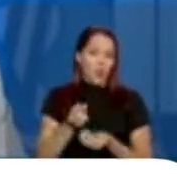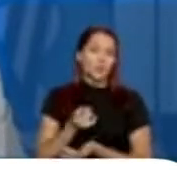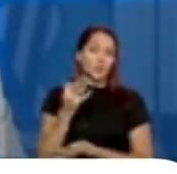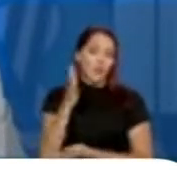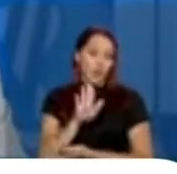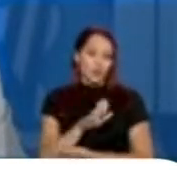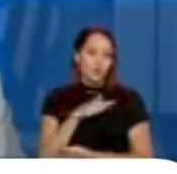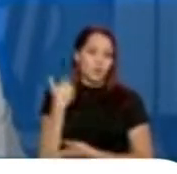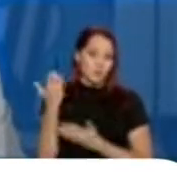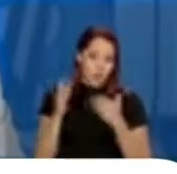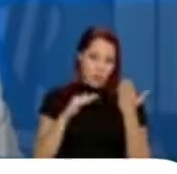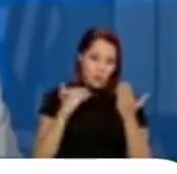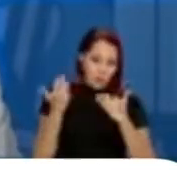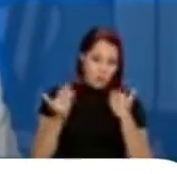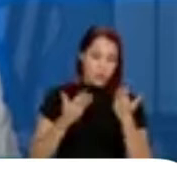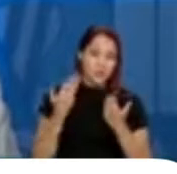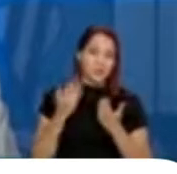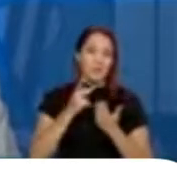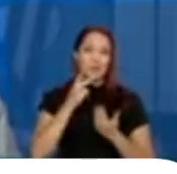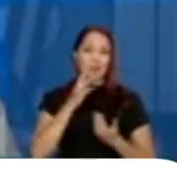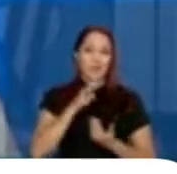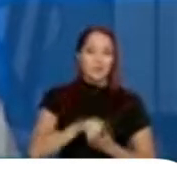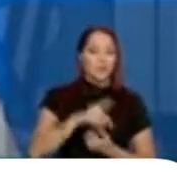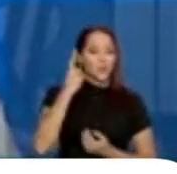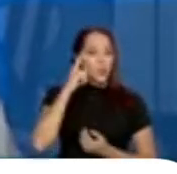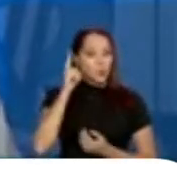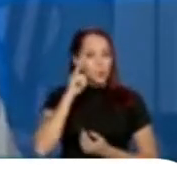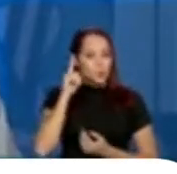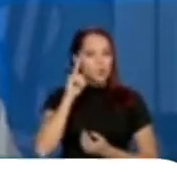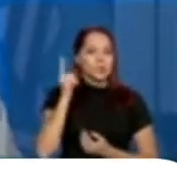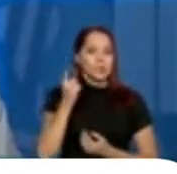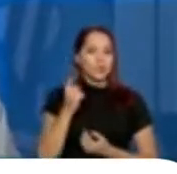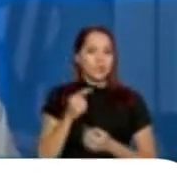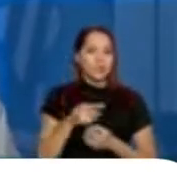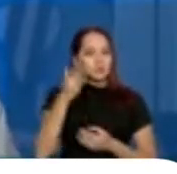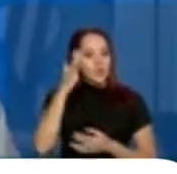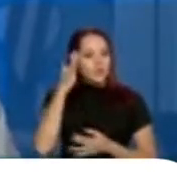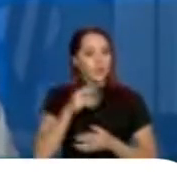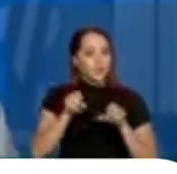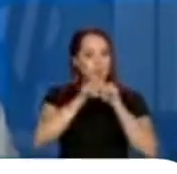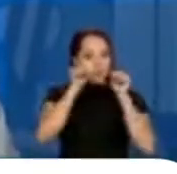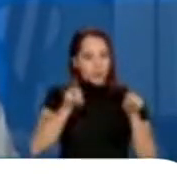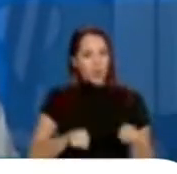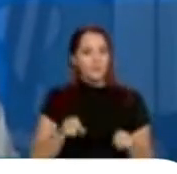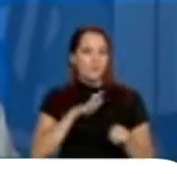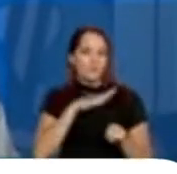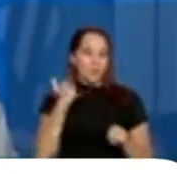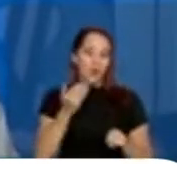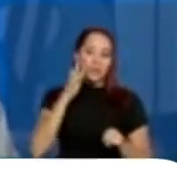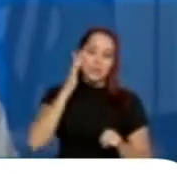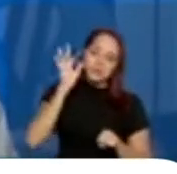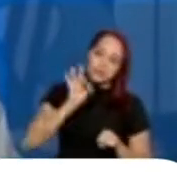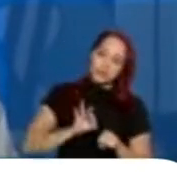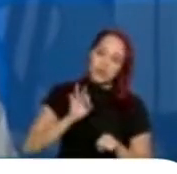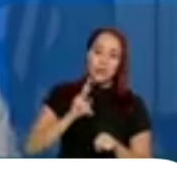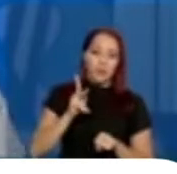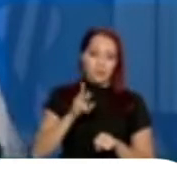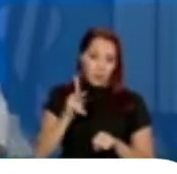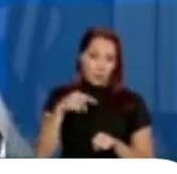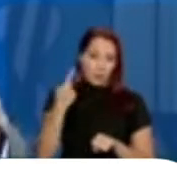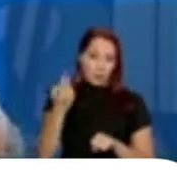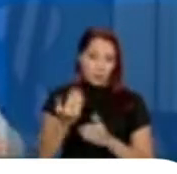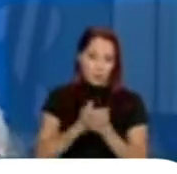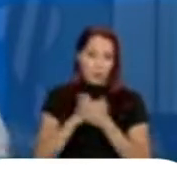óbitos, que a transferência diária dos lotes do sistema de mortalidade vai nos conferir uma melhor